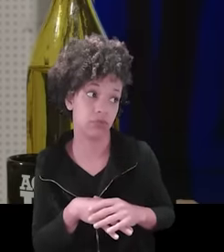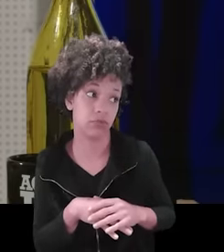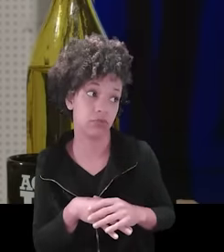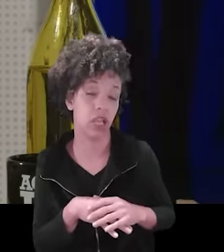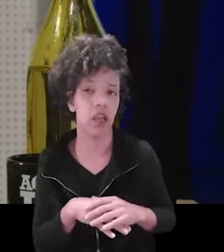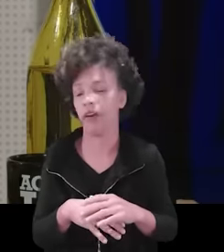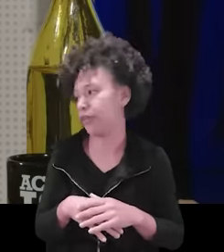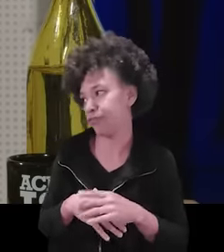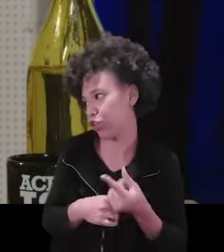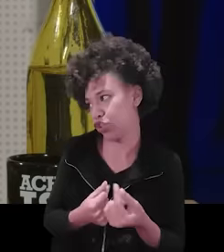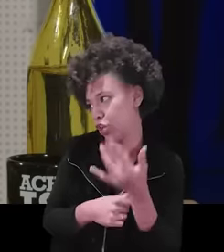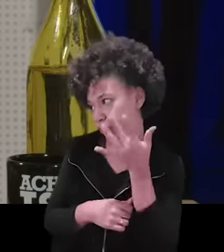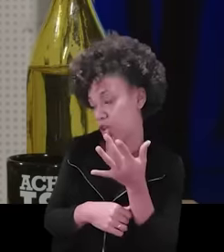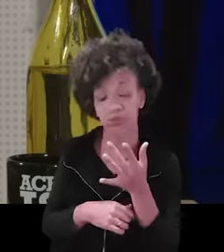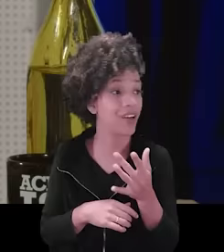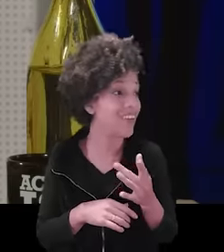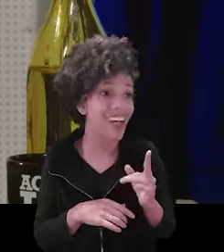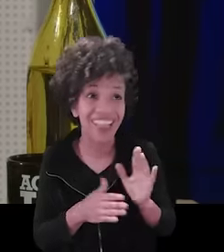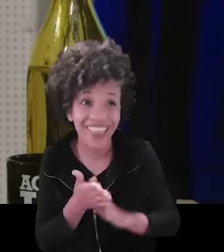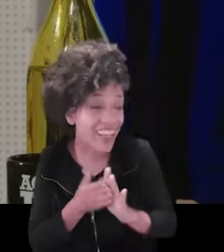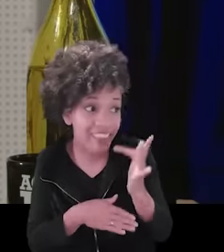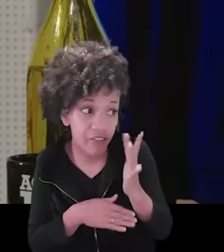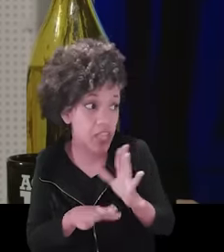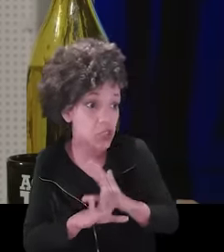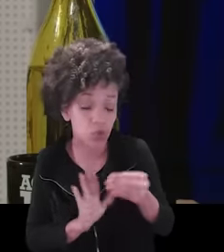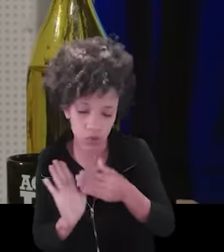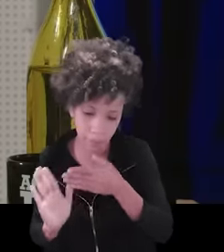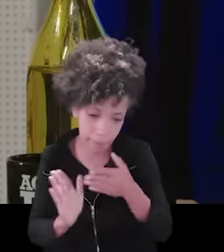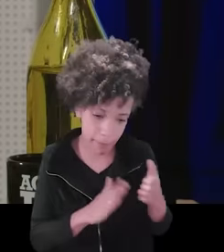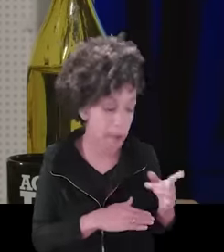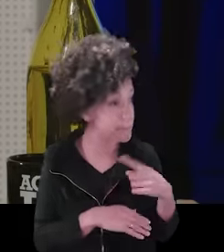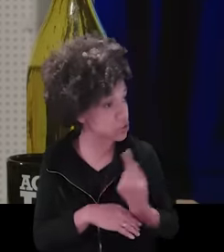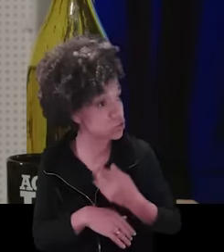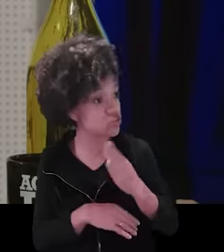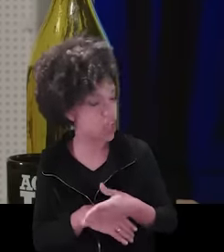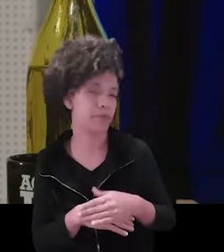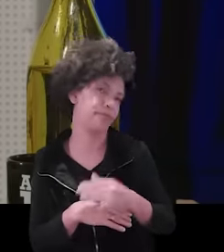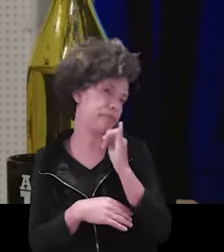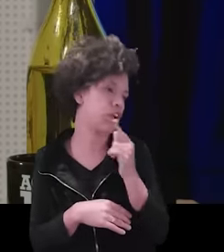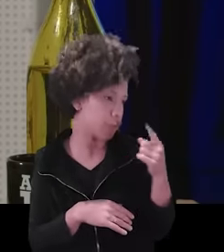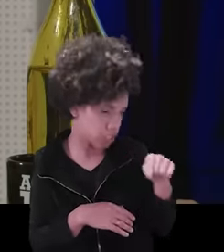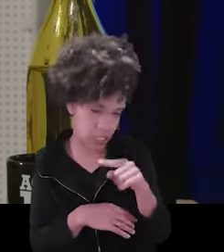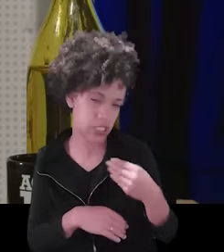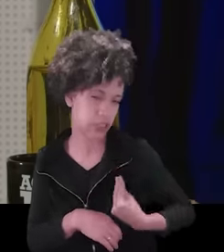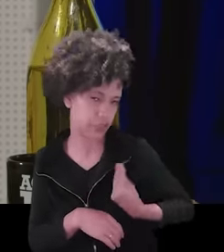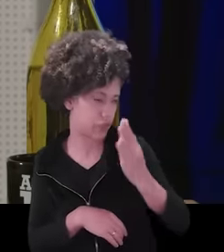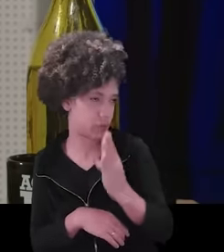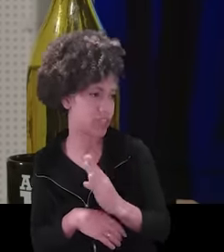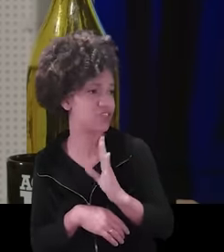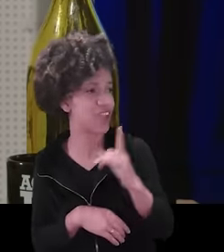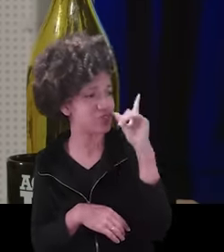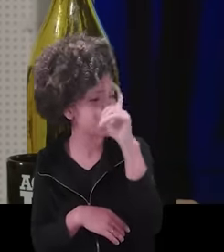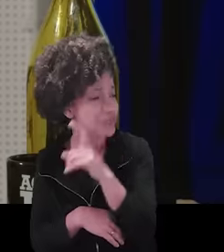não quer dinheiro fácil já não é nada é fácil tudo é um processo e uma coisa assim para a gente que já mora vai vocês que